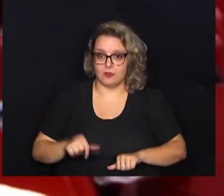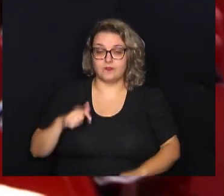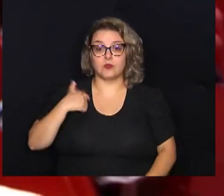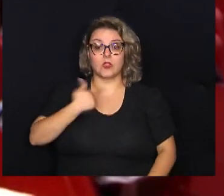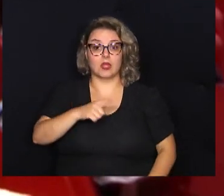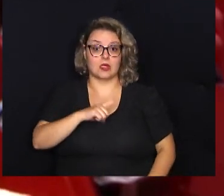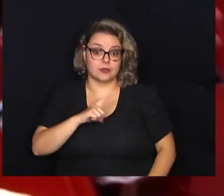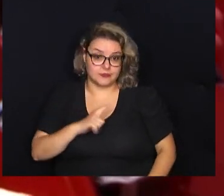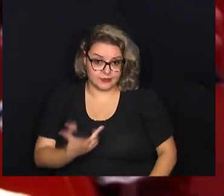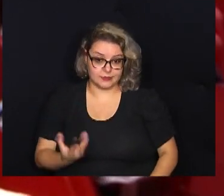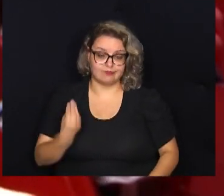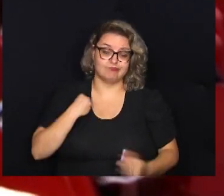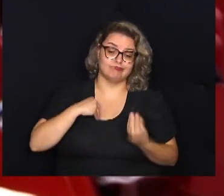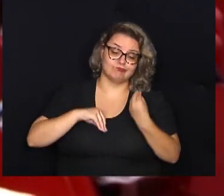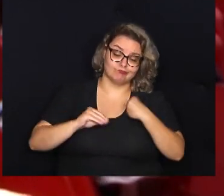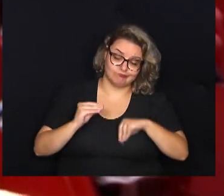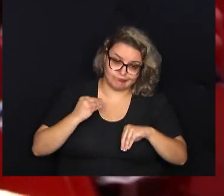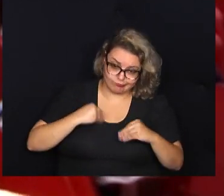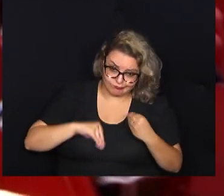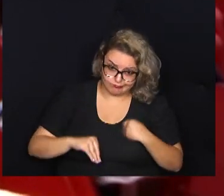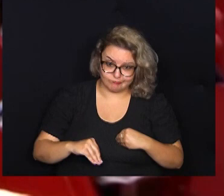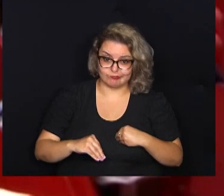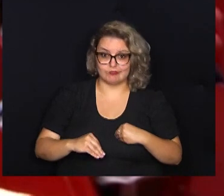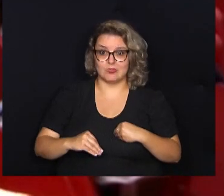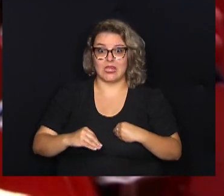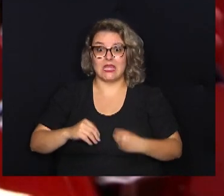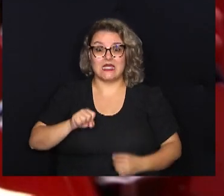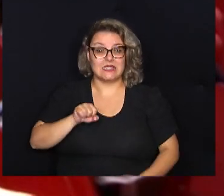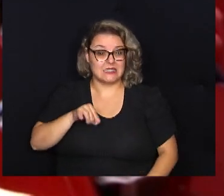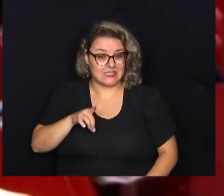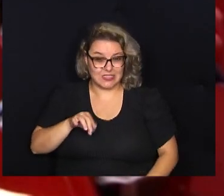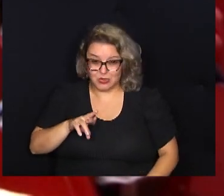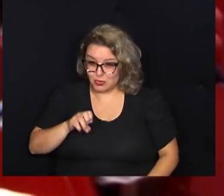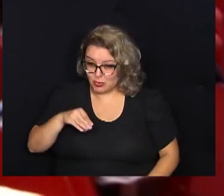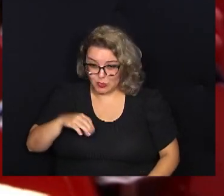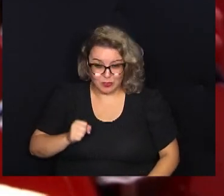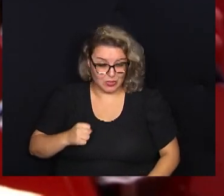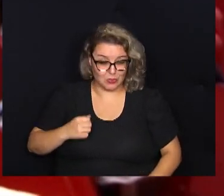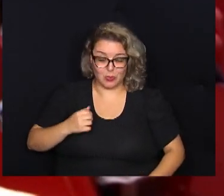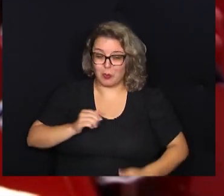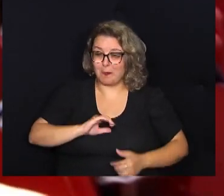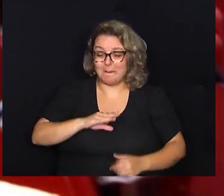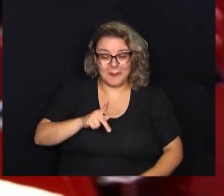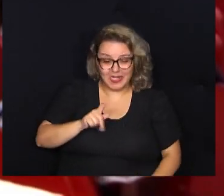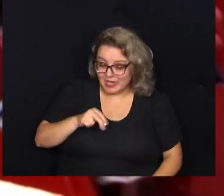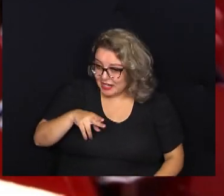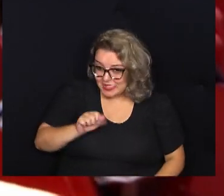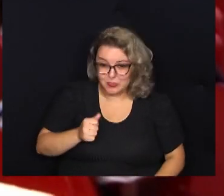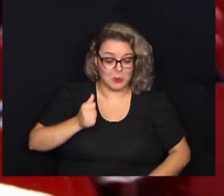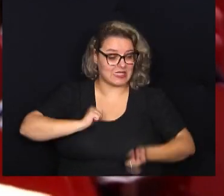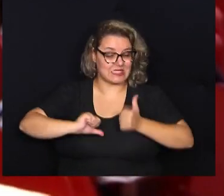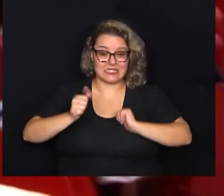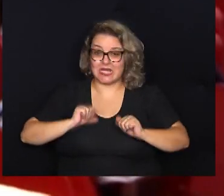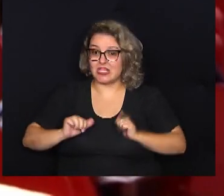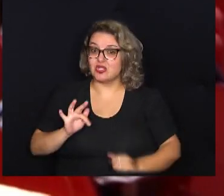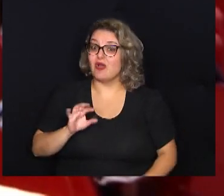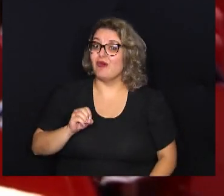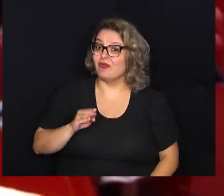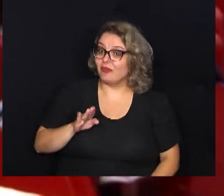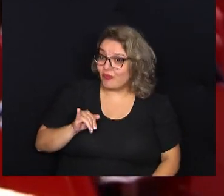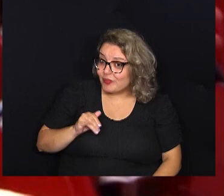quadros aí de depressão, de síndrome do pânico, de ansiedade, as fobias que muitas vezes se